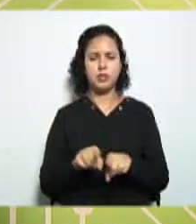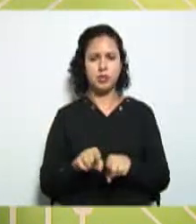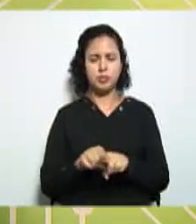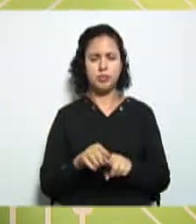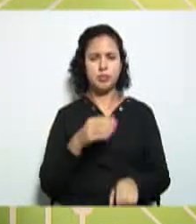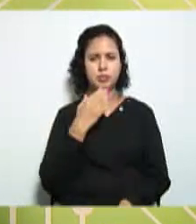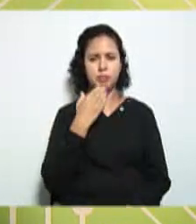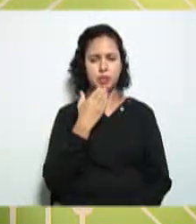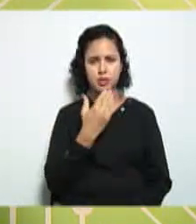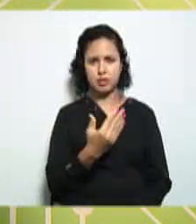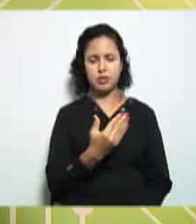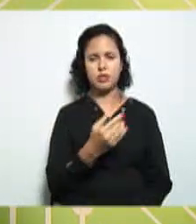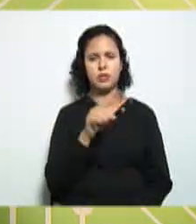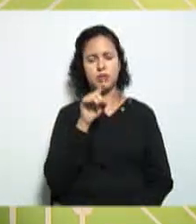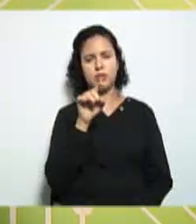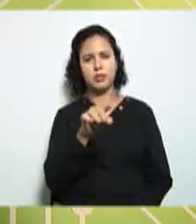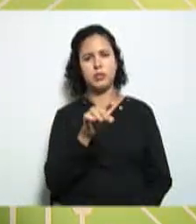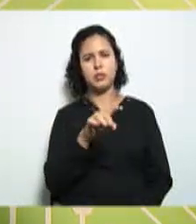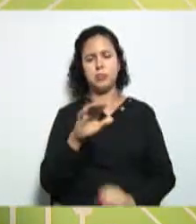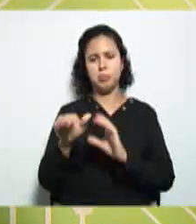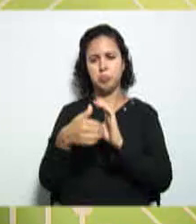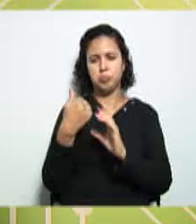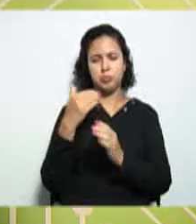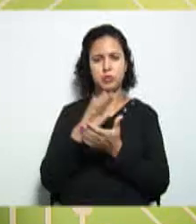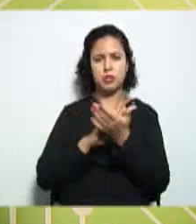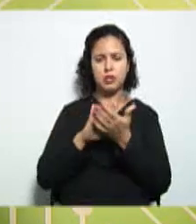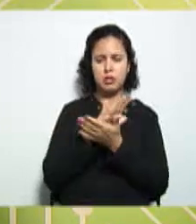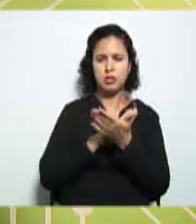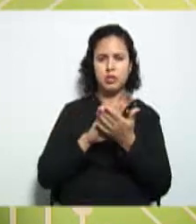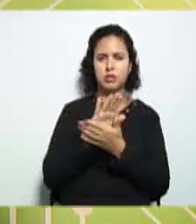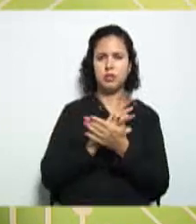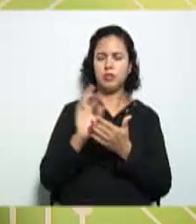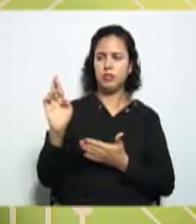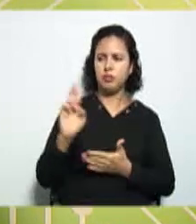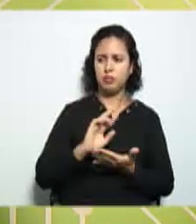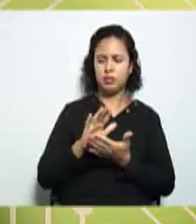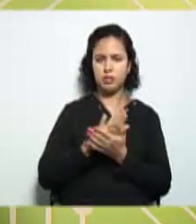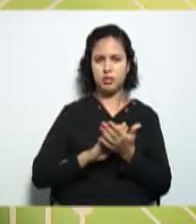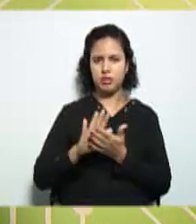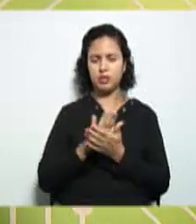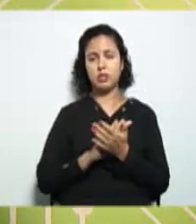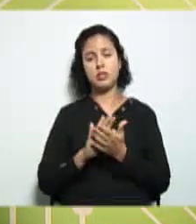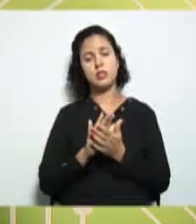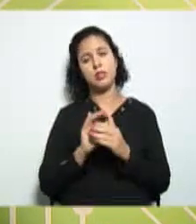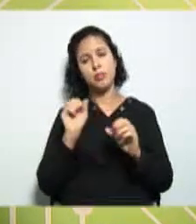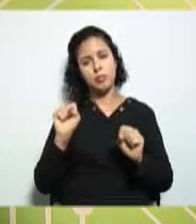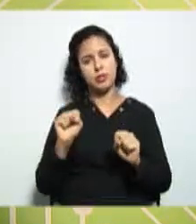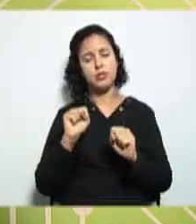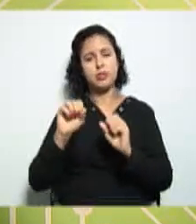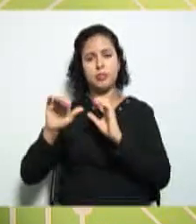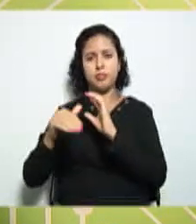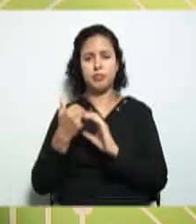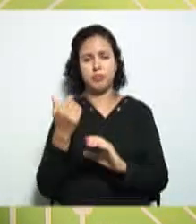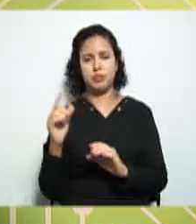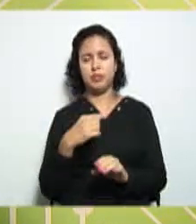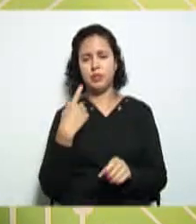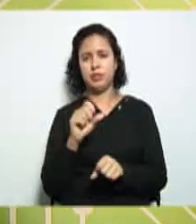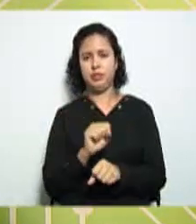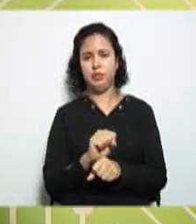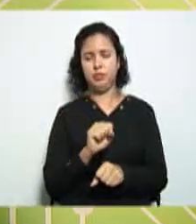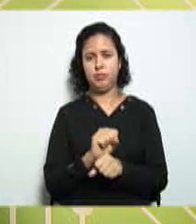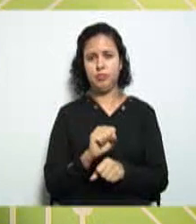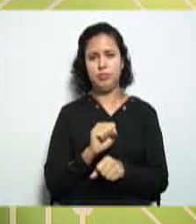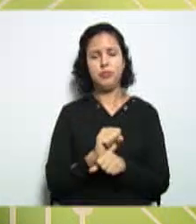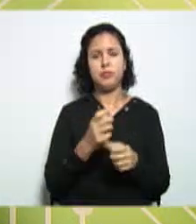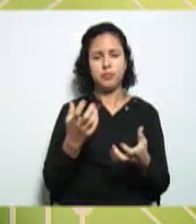pede para quem ainda não conseguiu participar, para quem ainda não conseguiu mandar sua contribuição, que mande, né? Nós estamos aqui aguardando